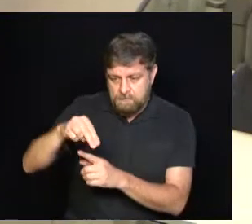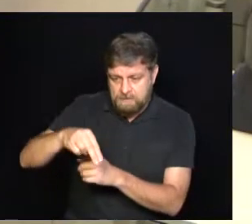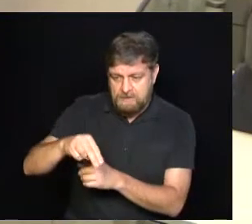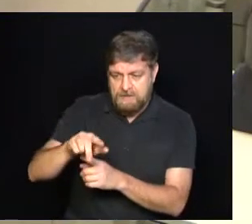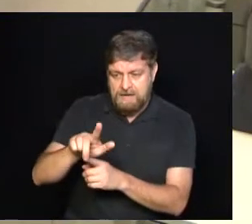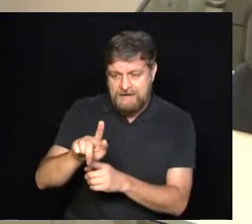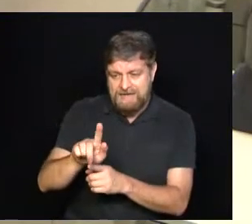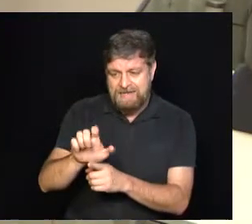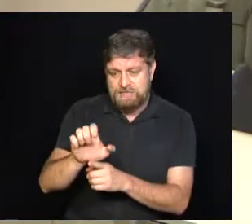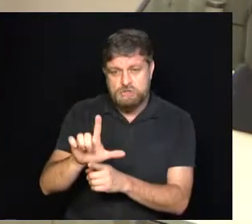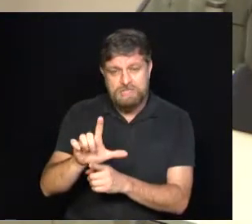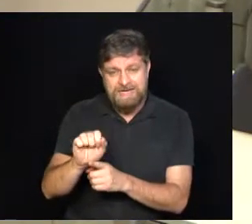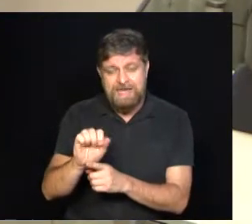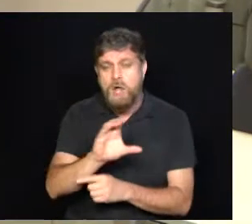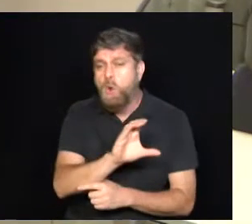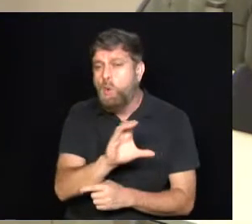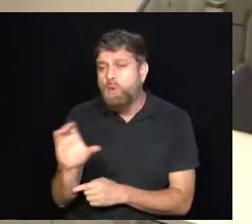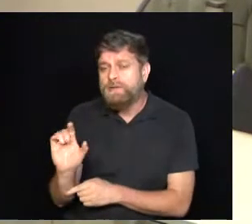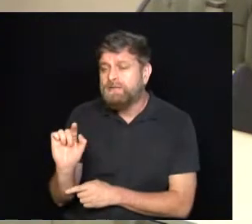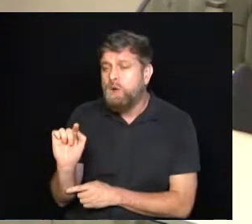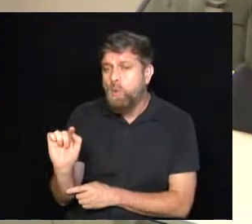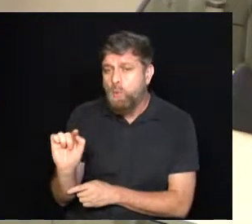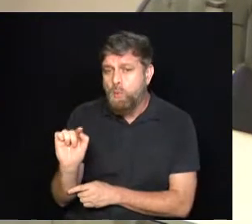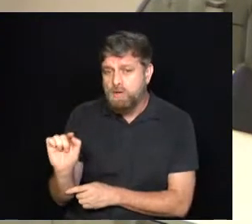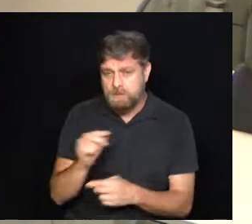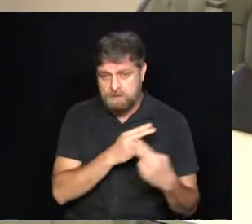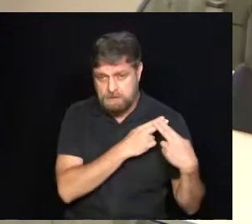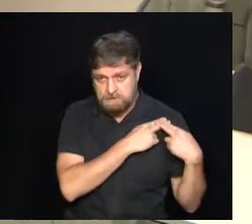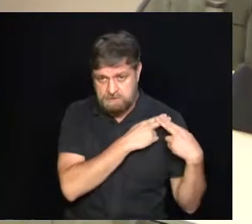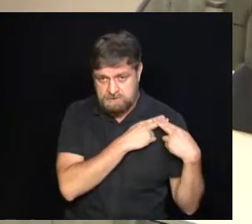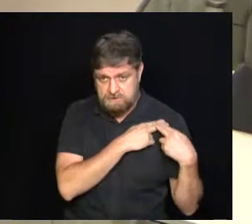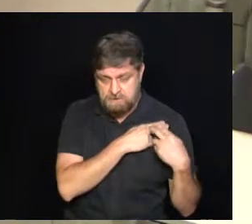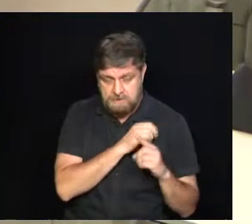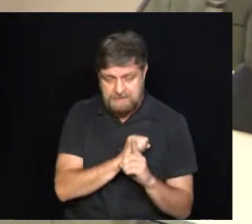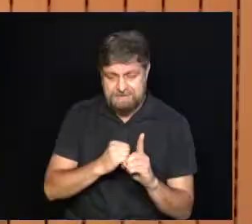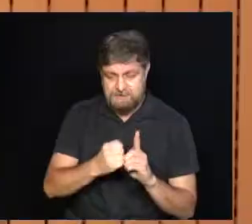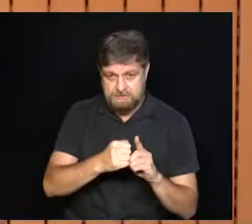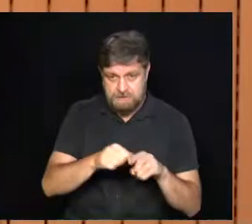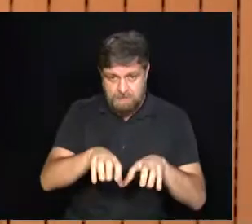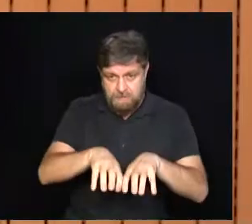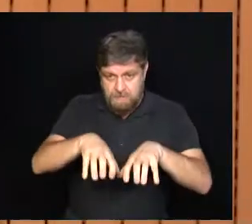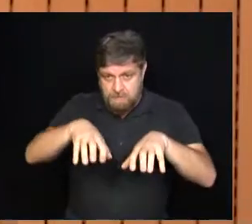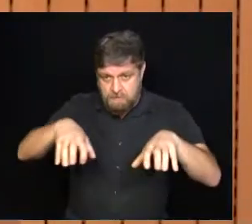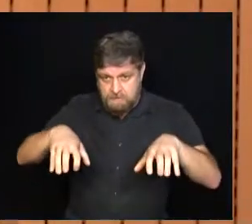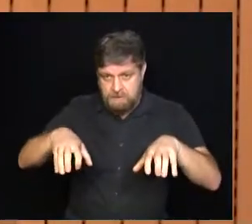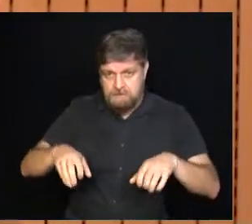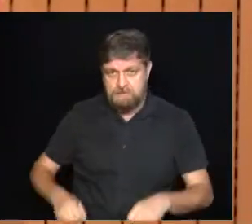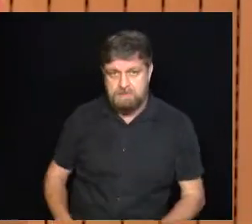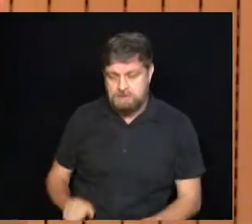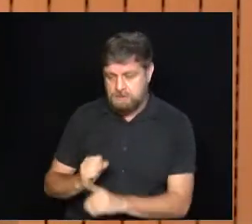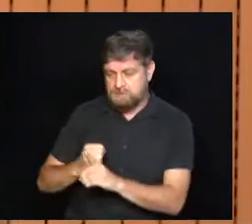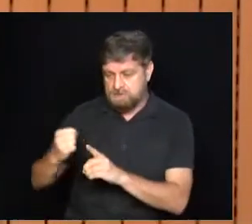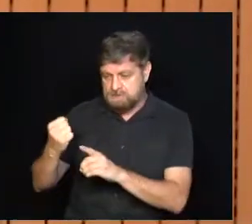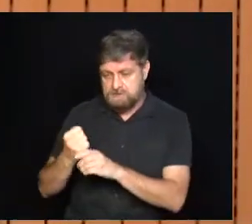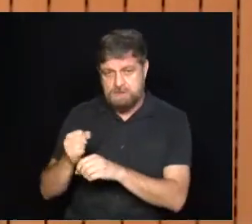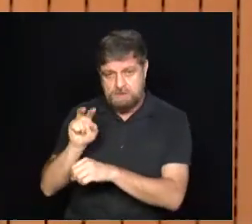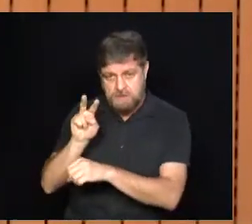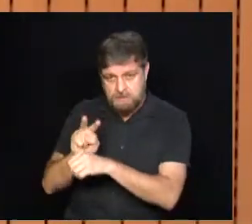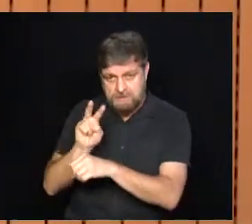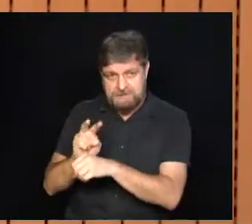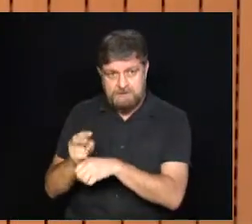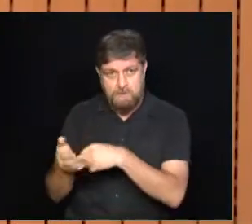A política de assistência social é dividida em 2 formas. Proteção social